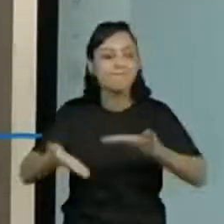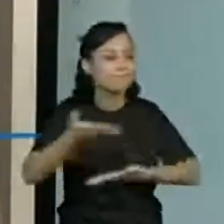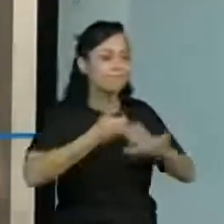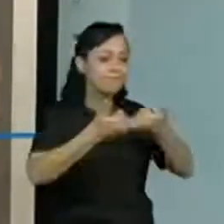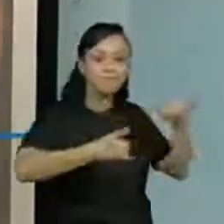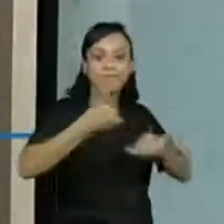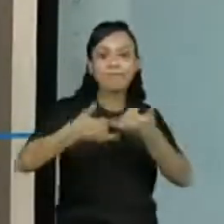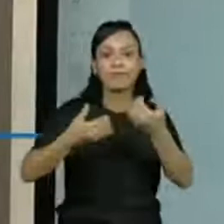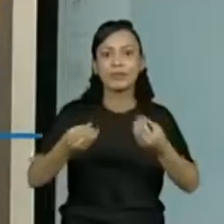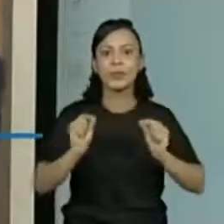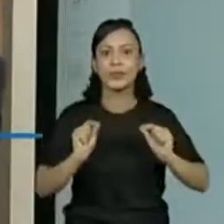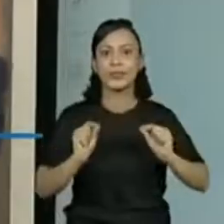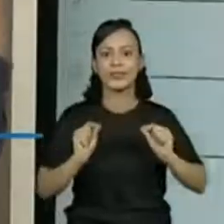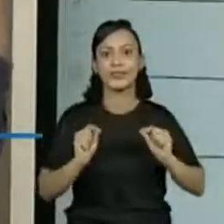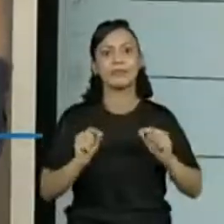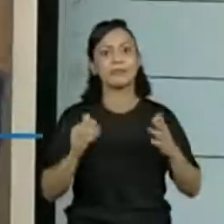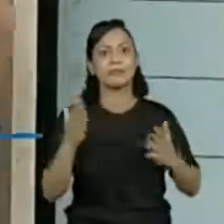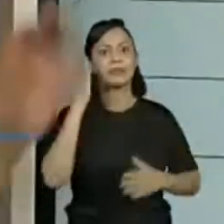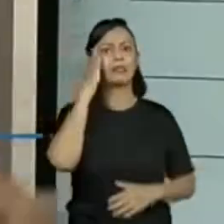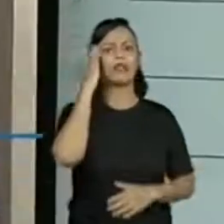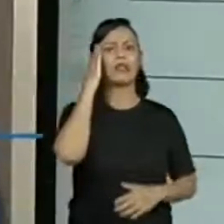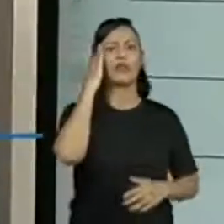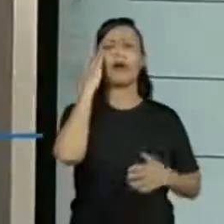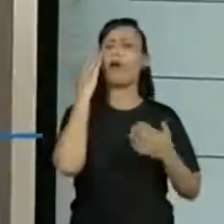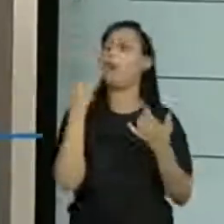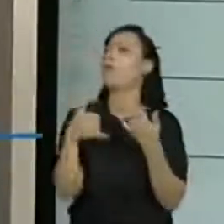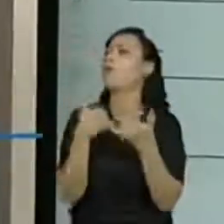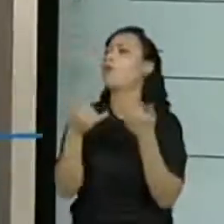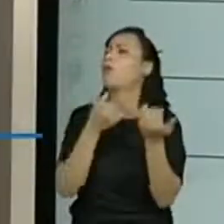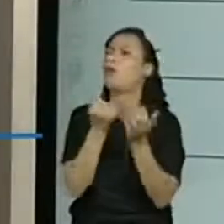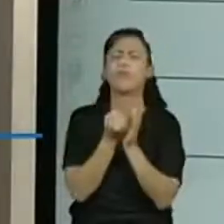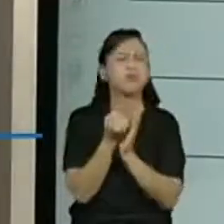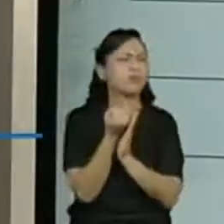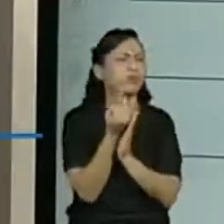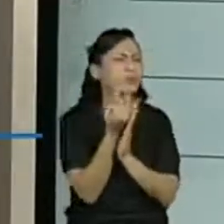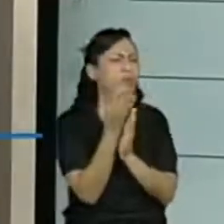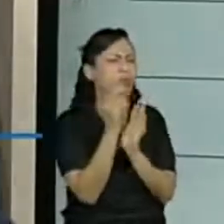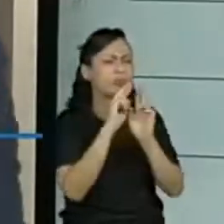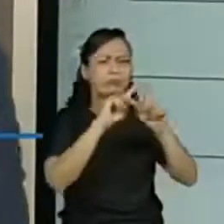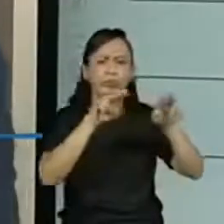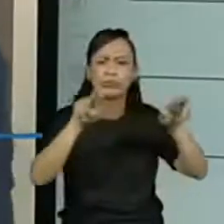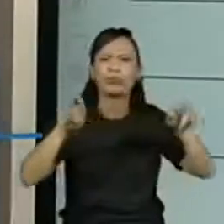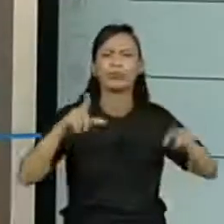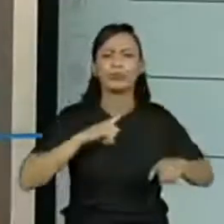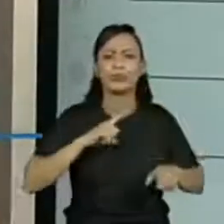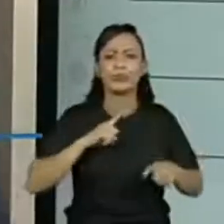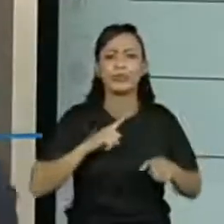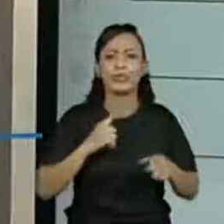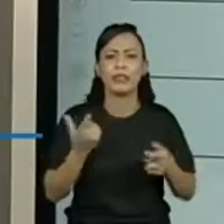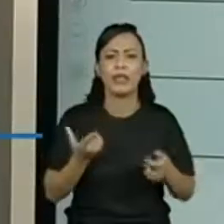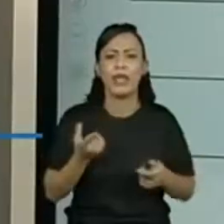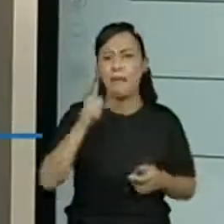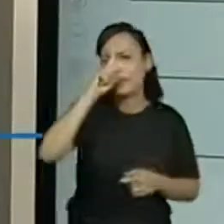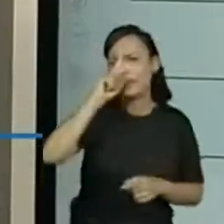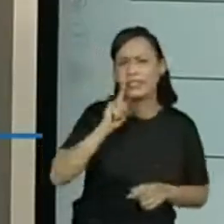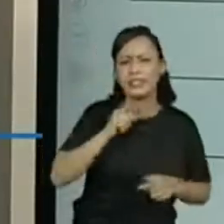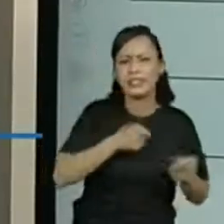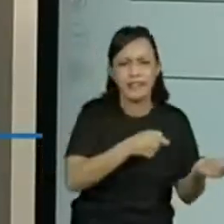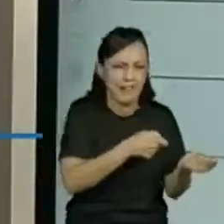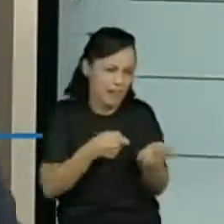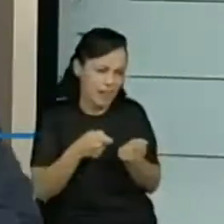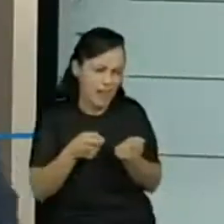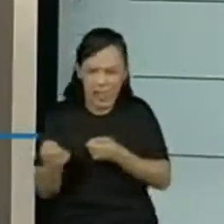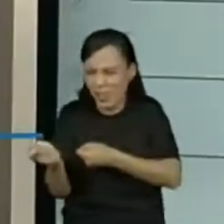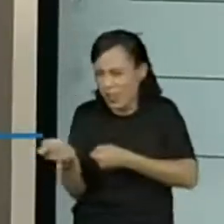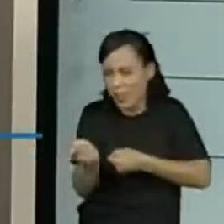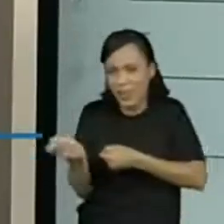que seja estão falando assim nossa tem um monte de brinquedo de brincadeira que a gente gosta eu gosto eu gosto de amarelinha eu gosto de cabo-de-guerra eu